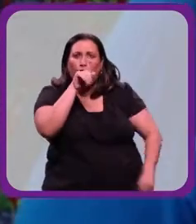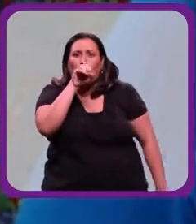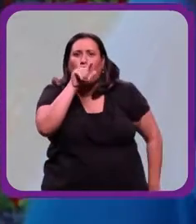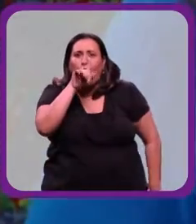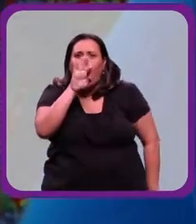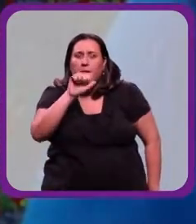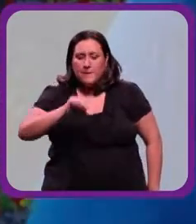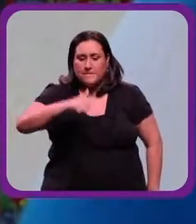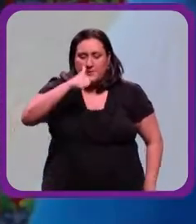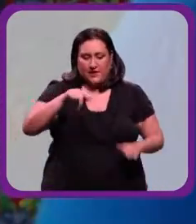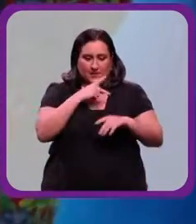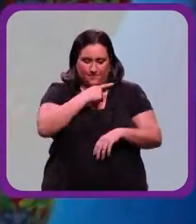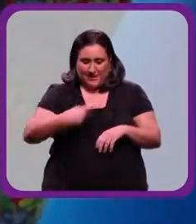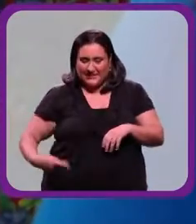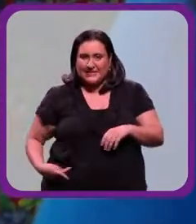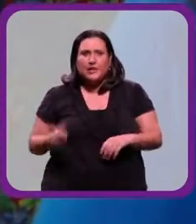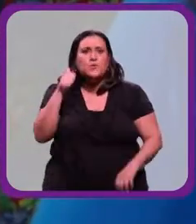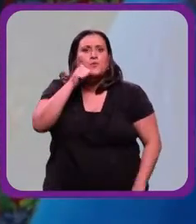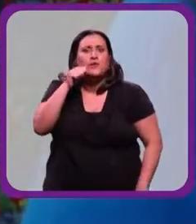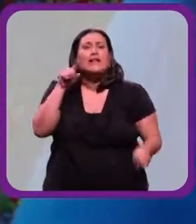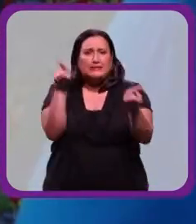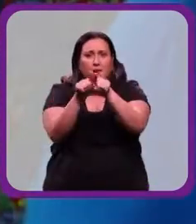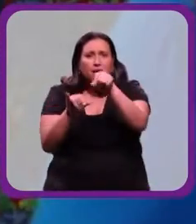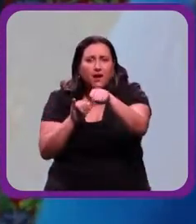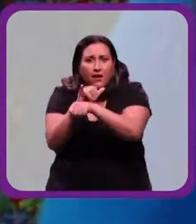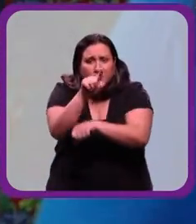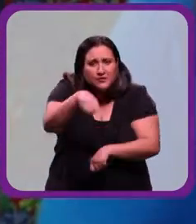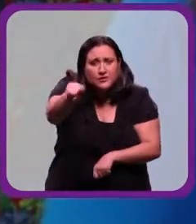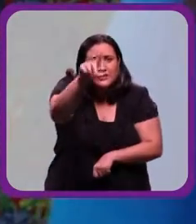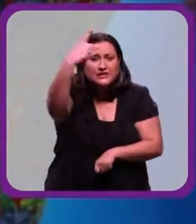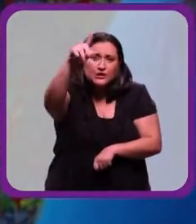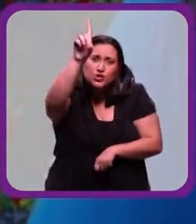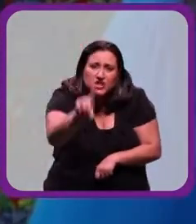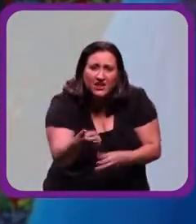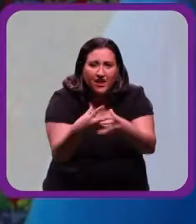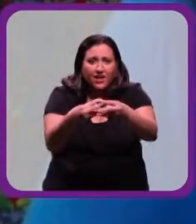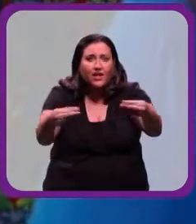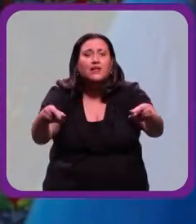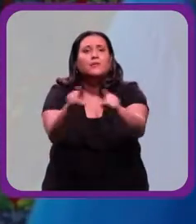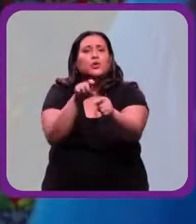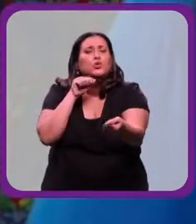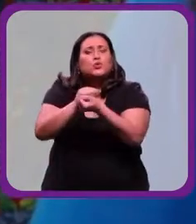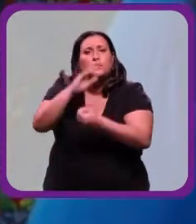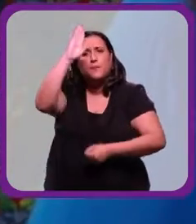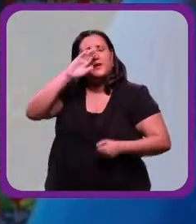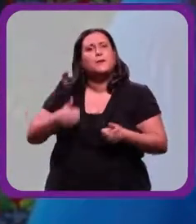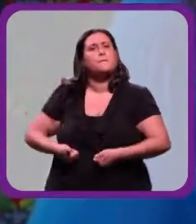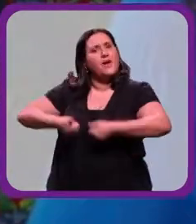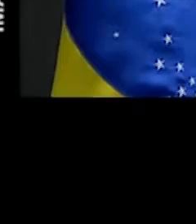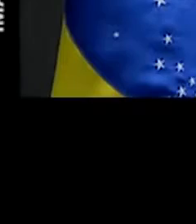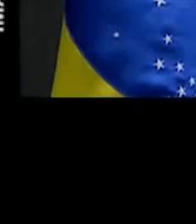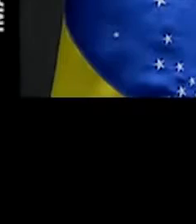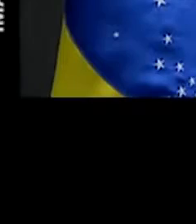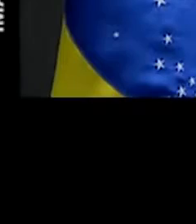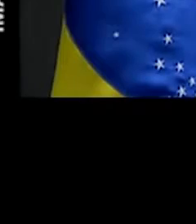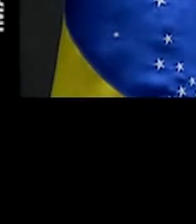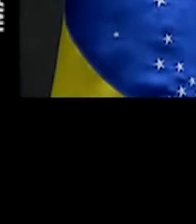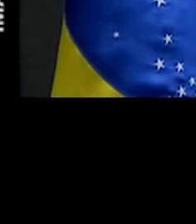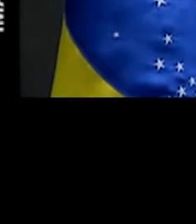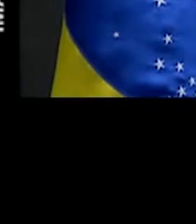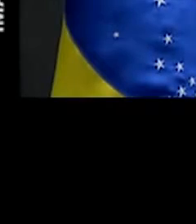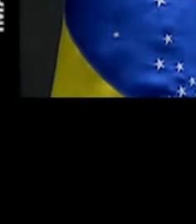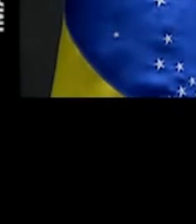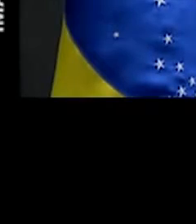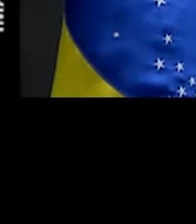só contra a primeira mulher eleita presidenta. É contra você, seus direitos e o Brasil que juntos conquistamos. Por duas